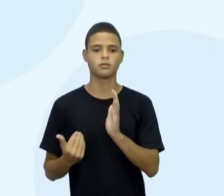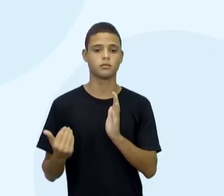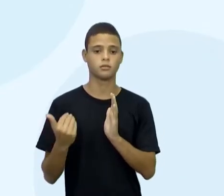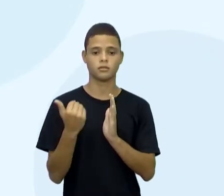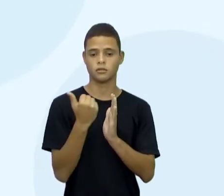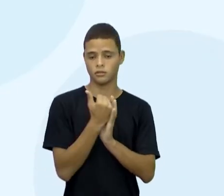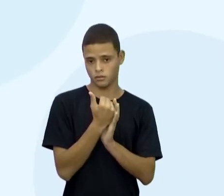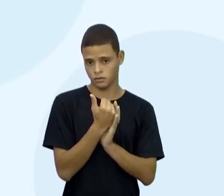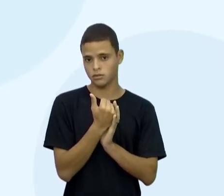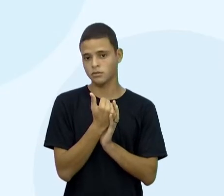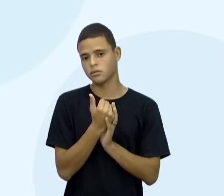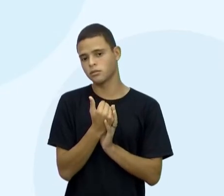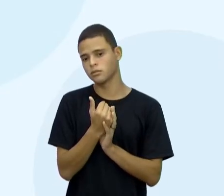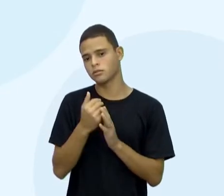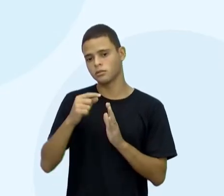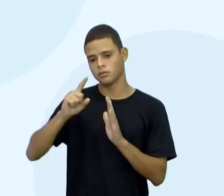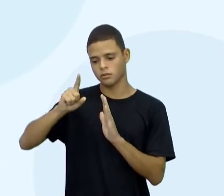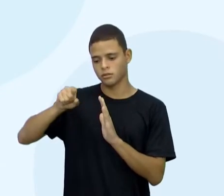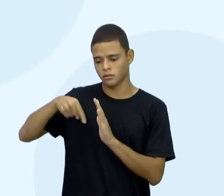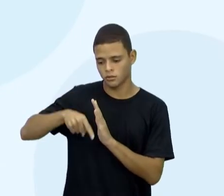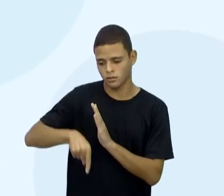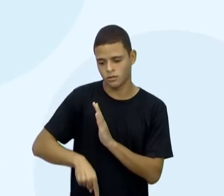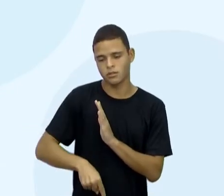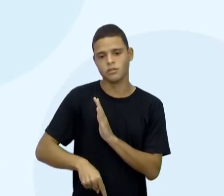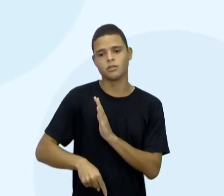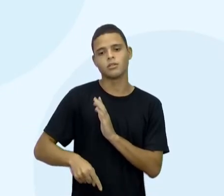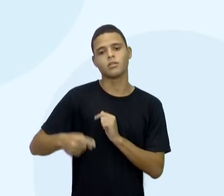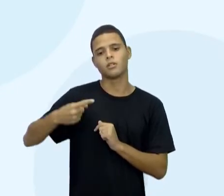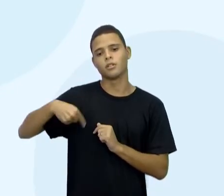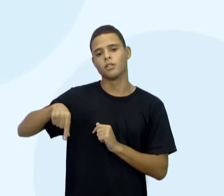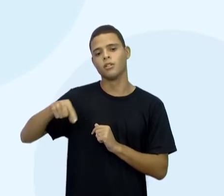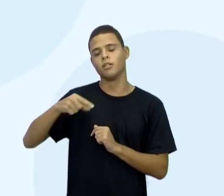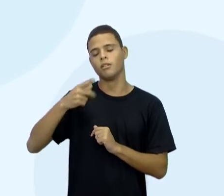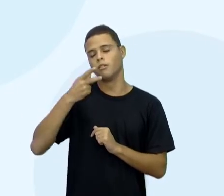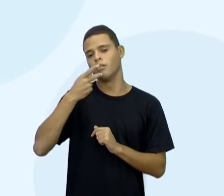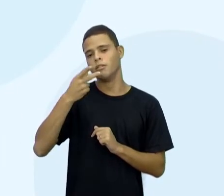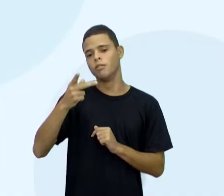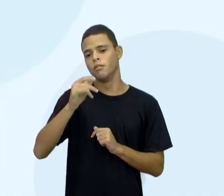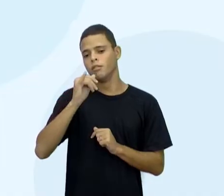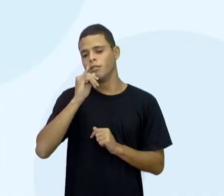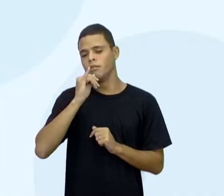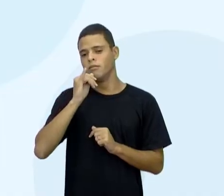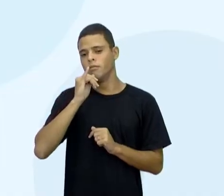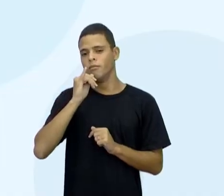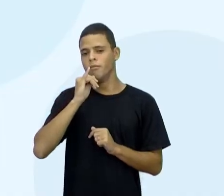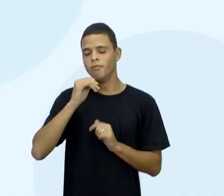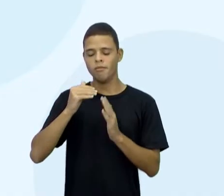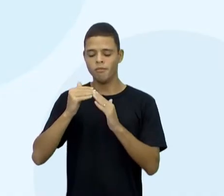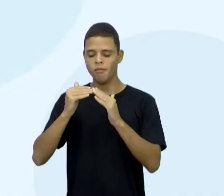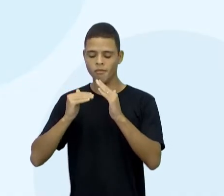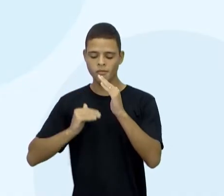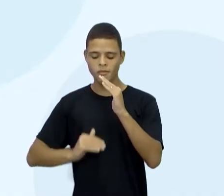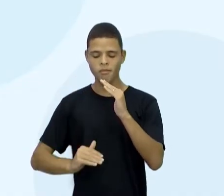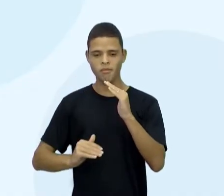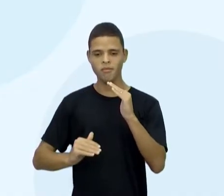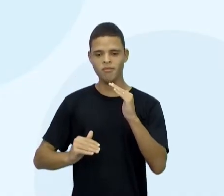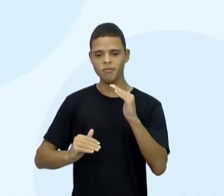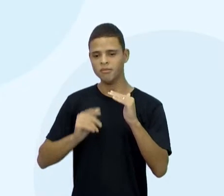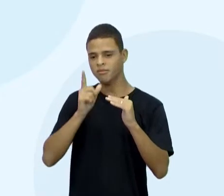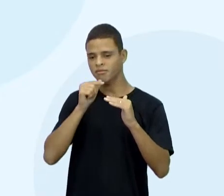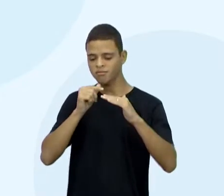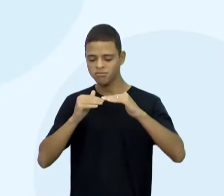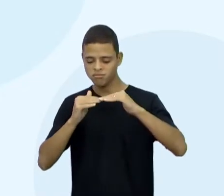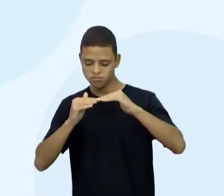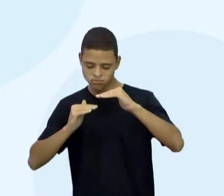do mar, né, e a profundidade, né, que nós chamamos aí, né, que estão aí abaixo do nível do mar. A altitude